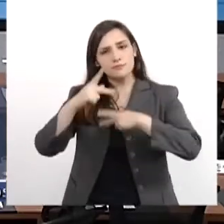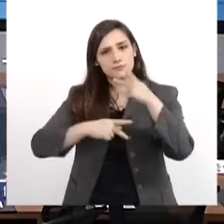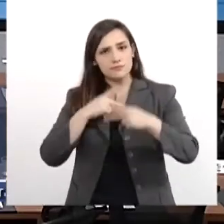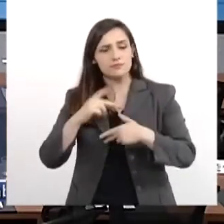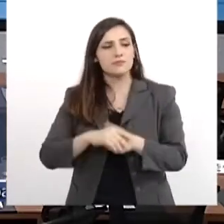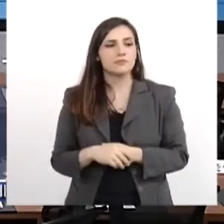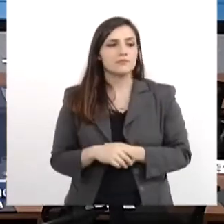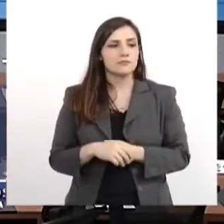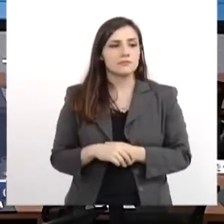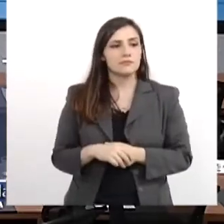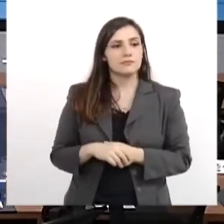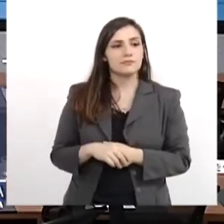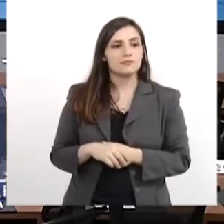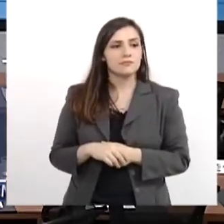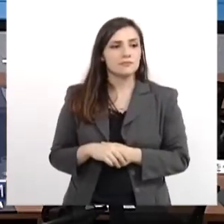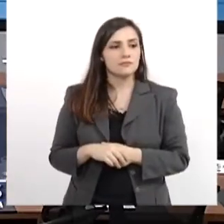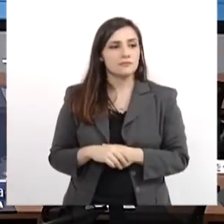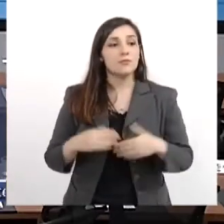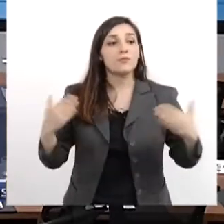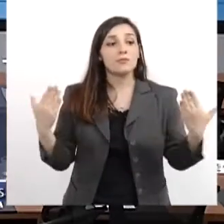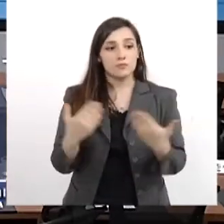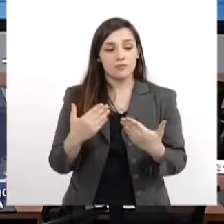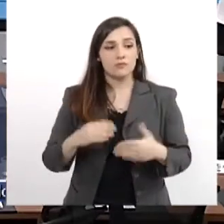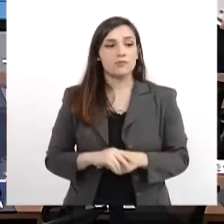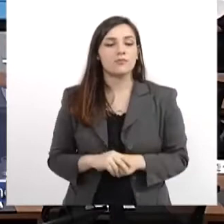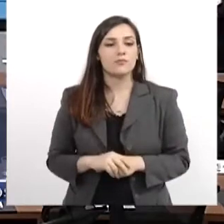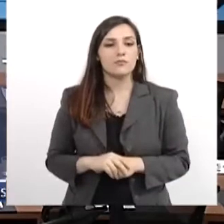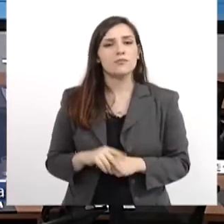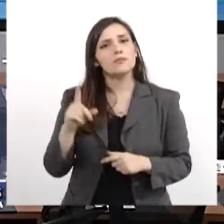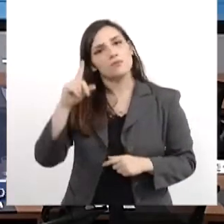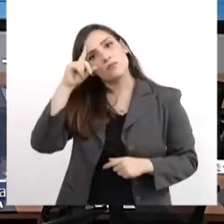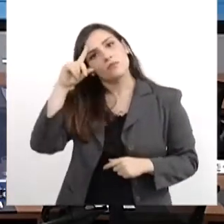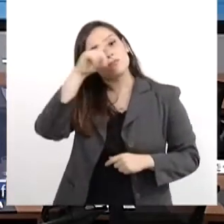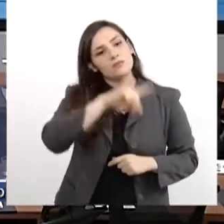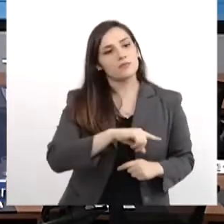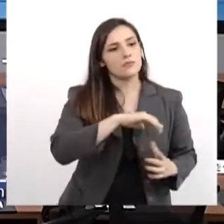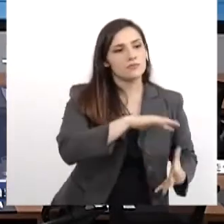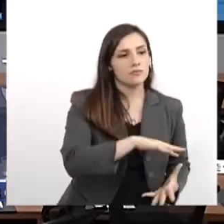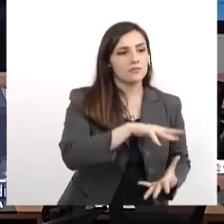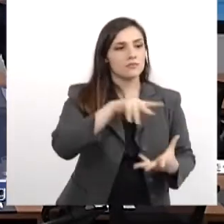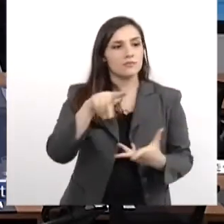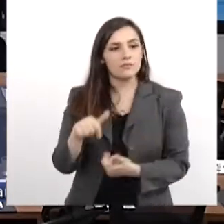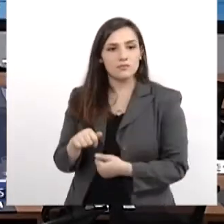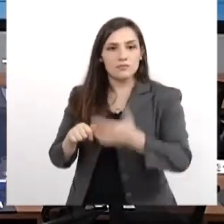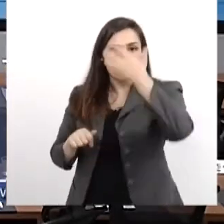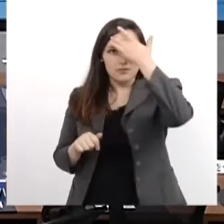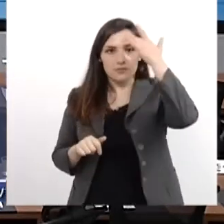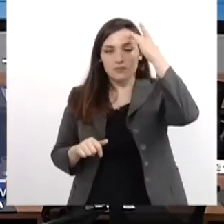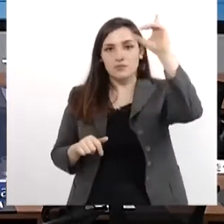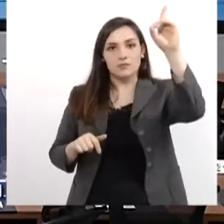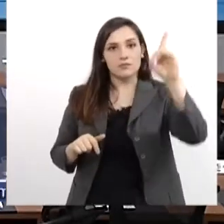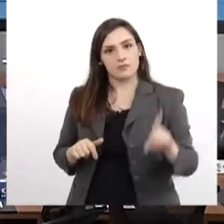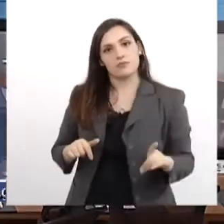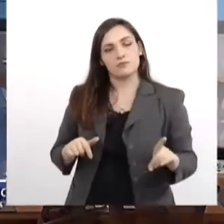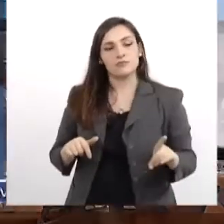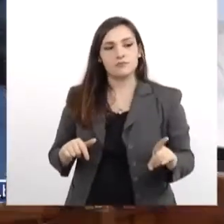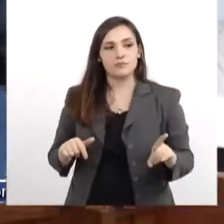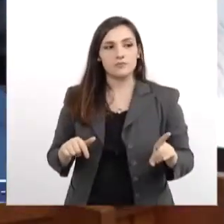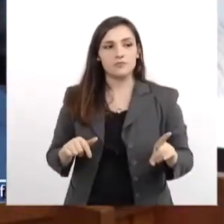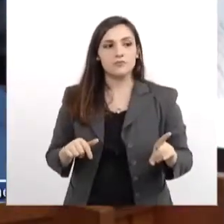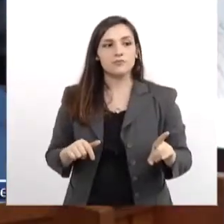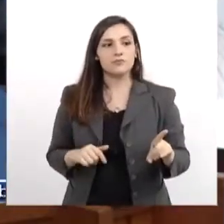colocação, porque hoje é o Dia Internacional da Pessoa com Deficiência.